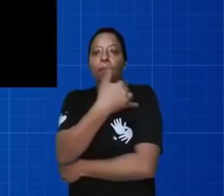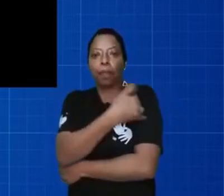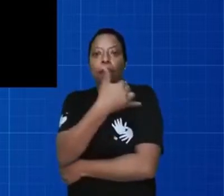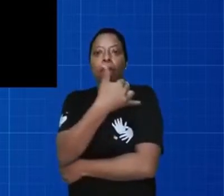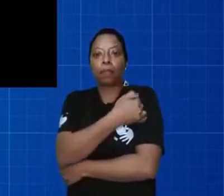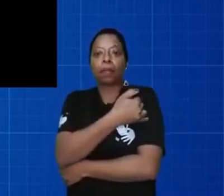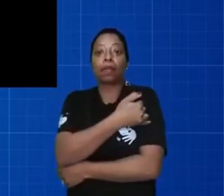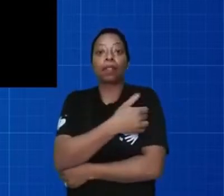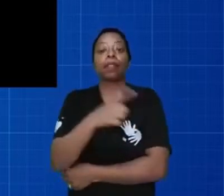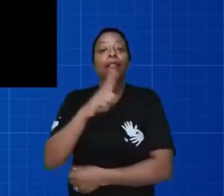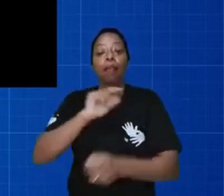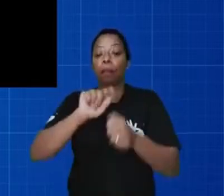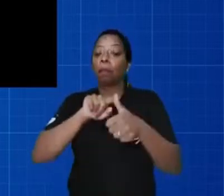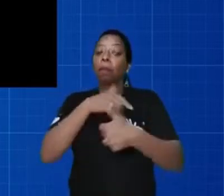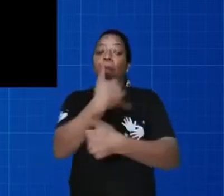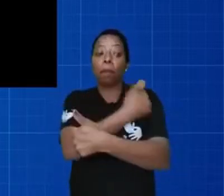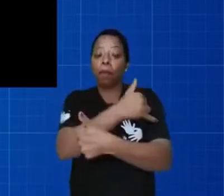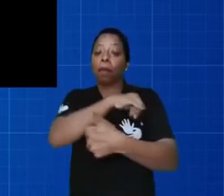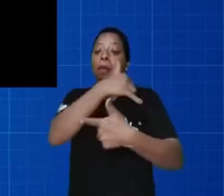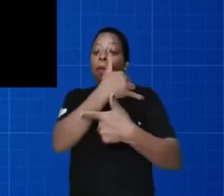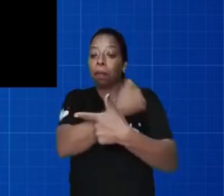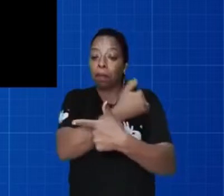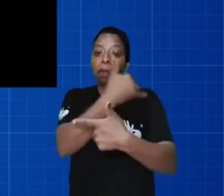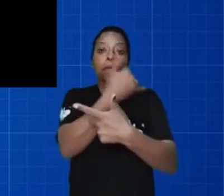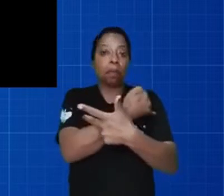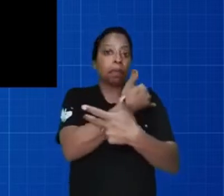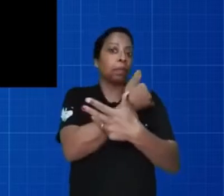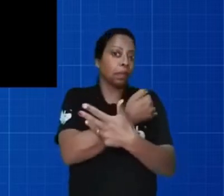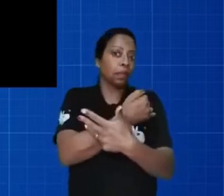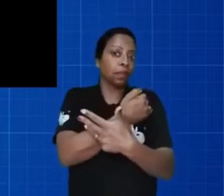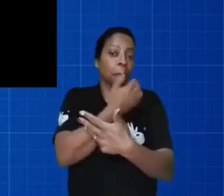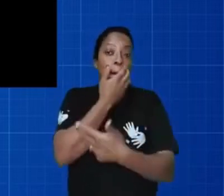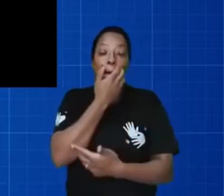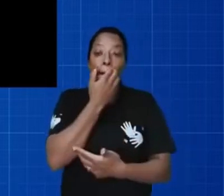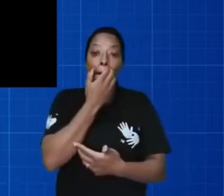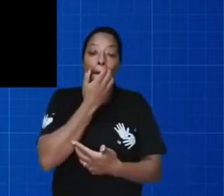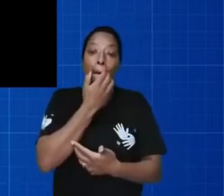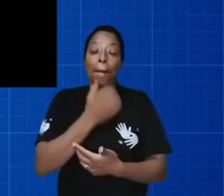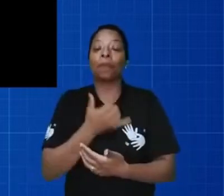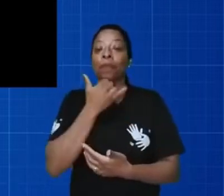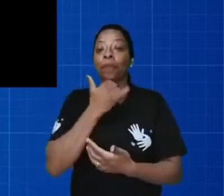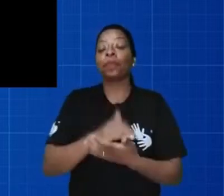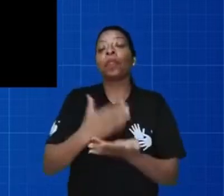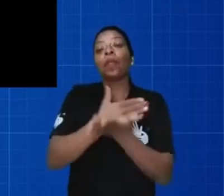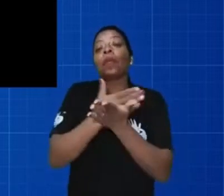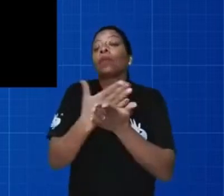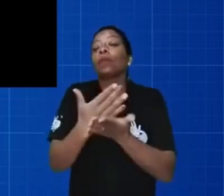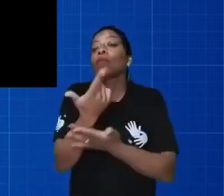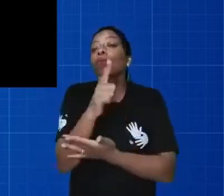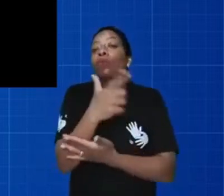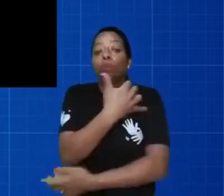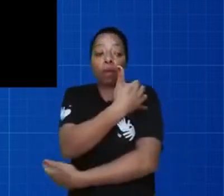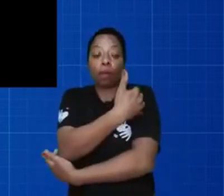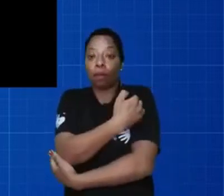Covid-19, então no início da pandemia a gente não tinha, né, a doença era muito inespecífica, a gente conhecia pouco ainda, né, da forma